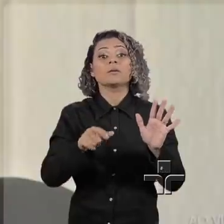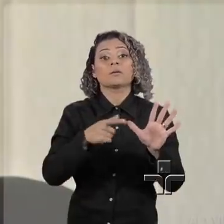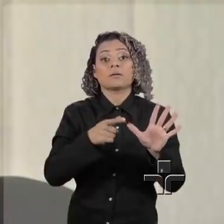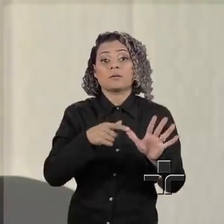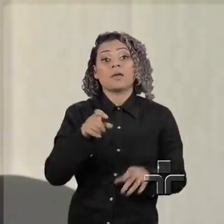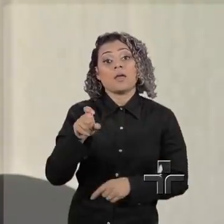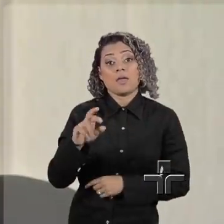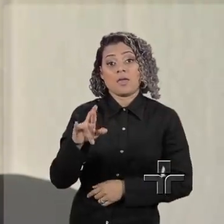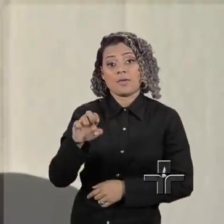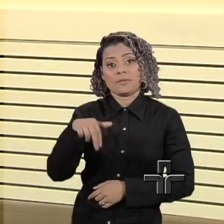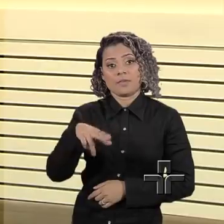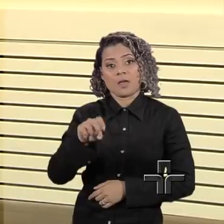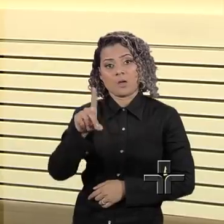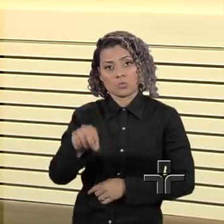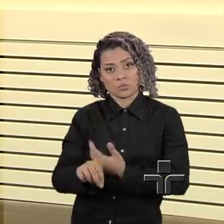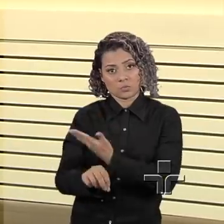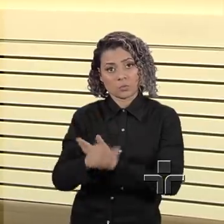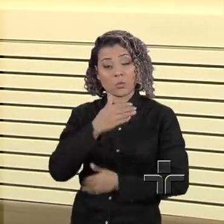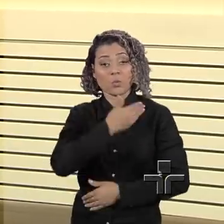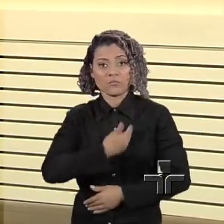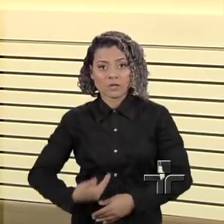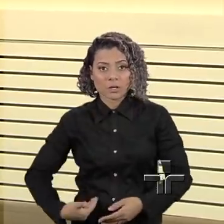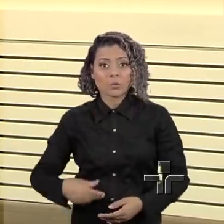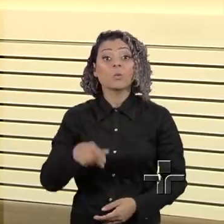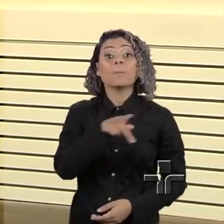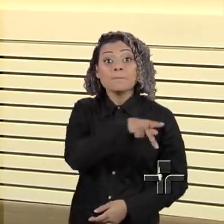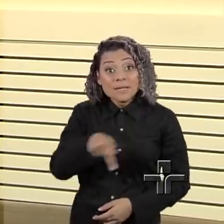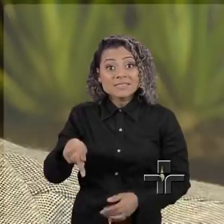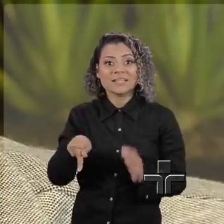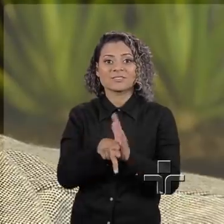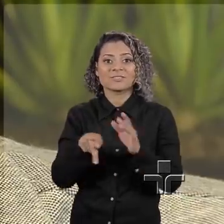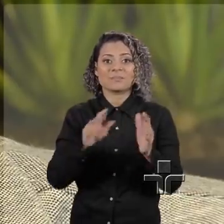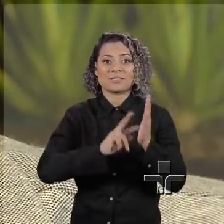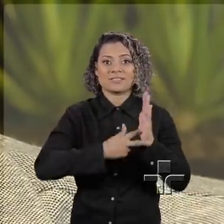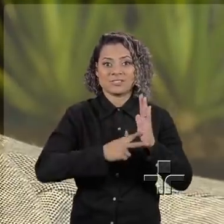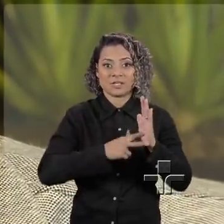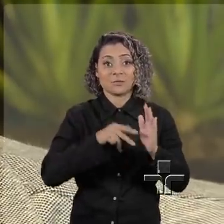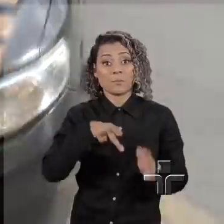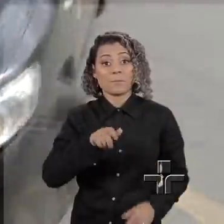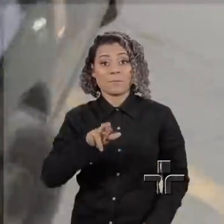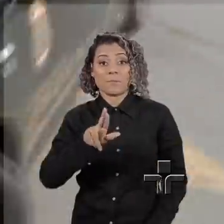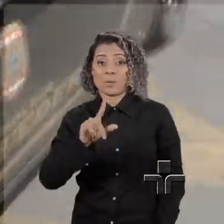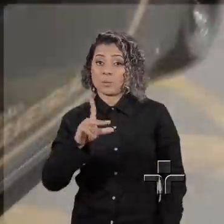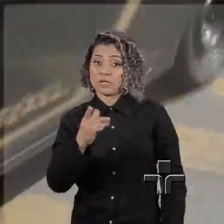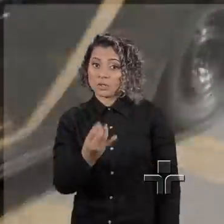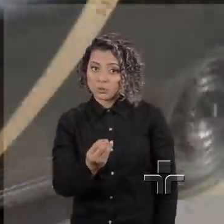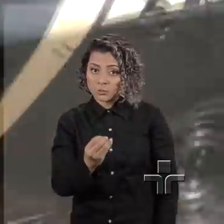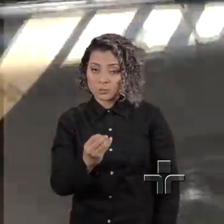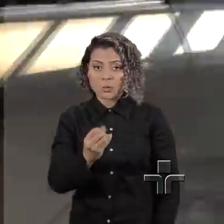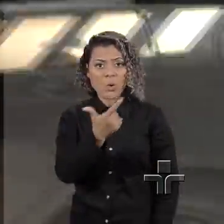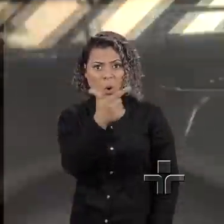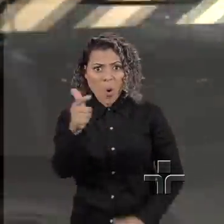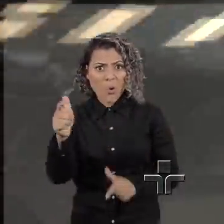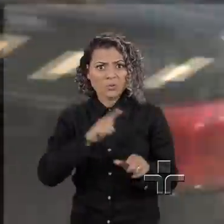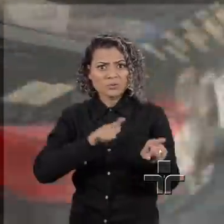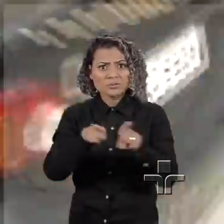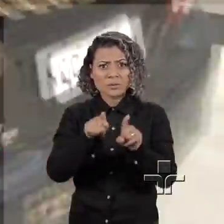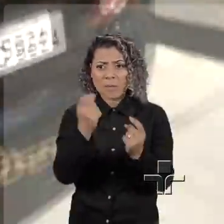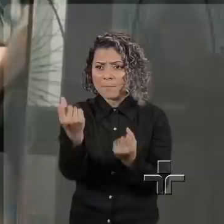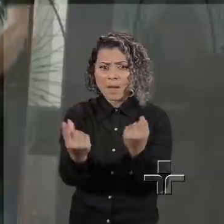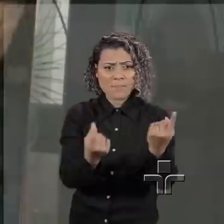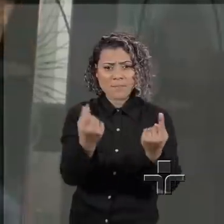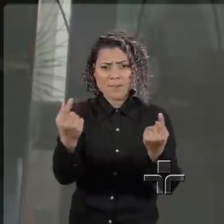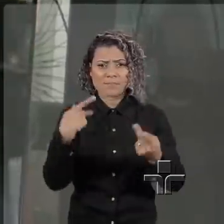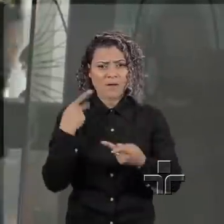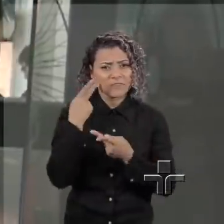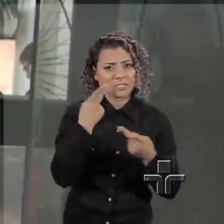Sul, Reinaldo Azambuja, e o deputado e presidente da Força Sindical, Paulinho da Força. Outros, além das visitas aos